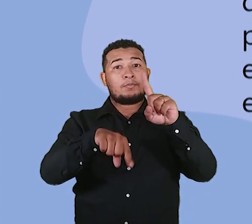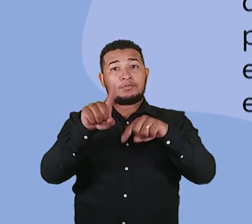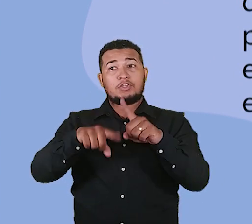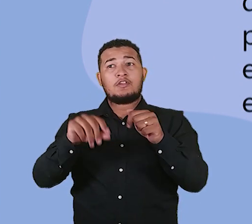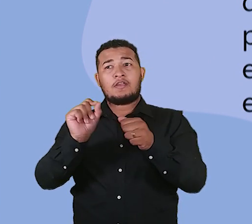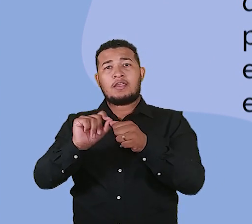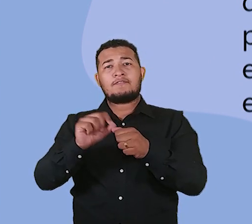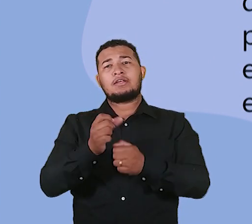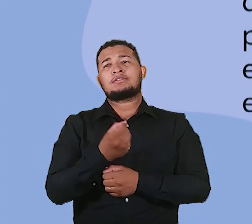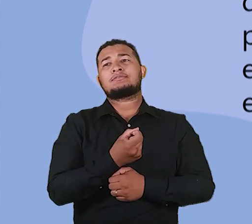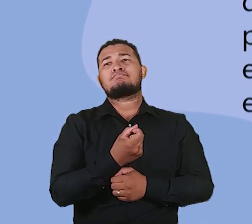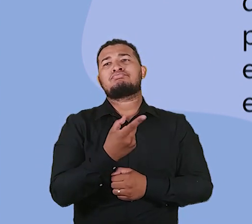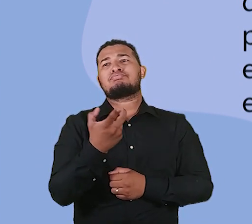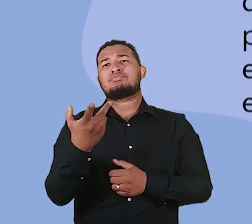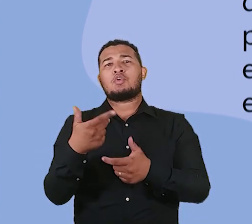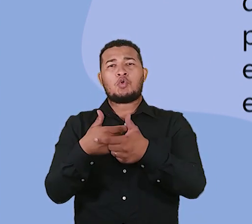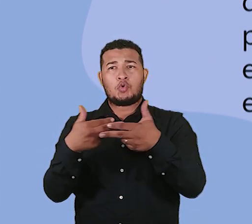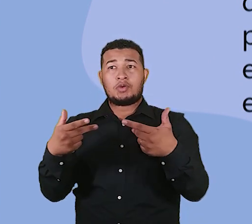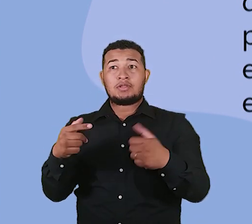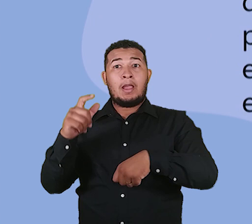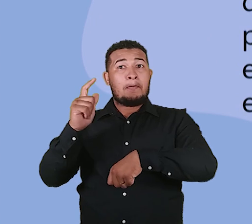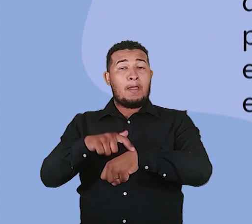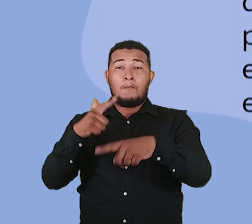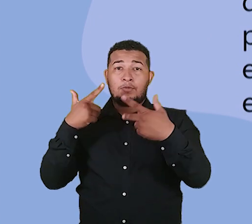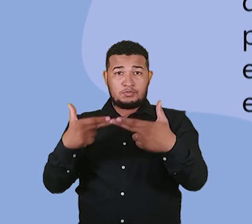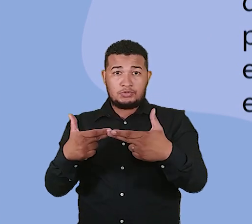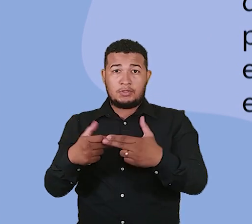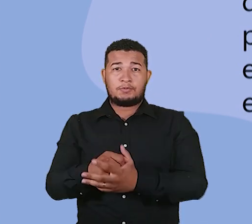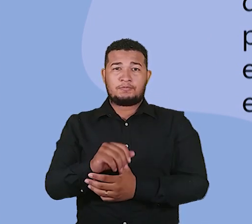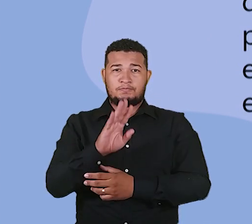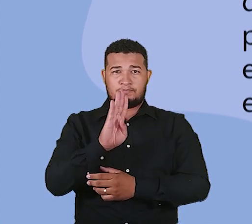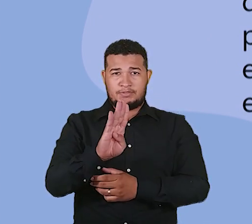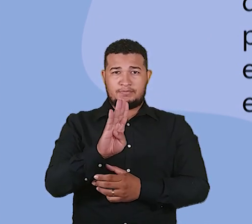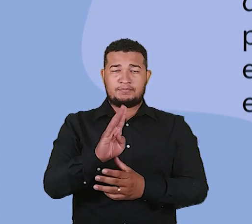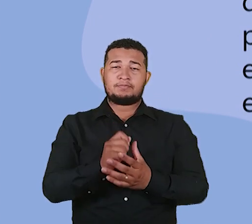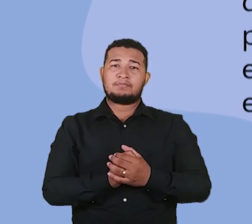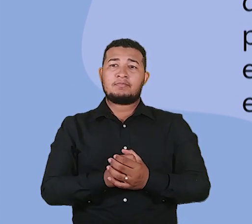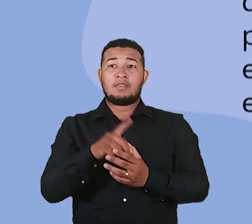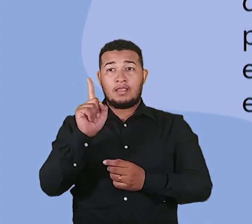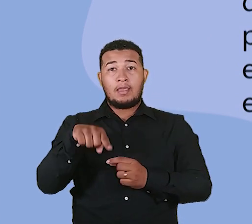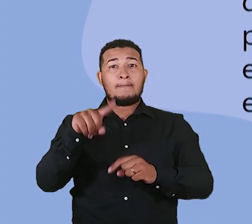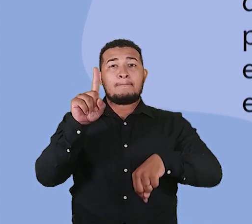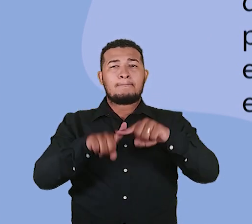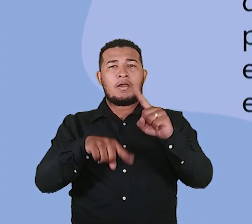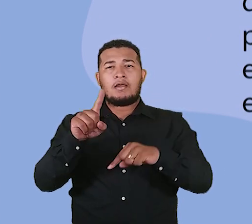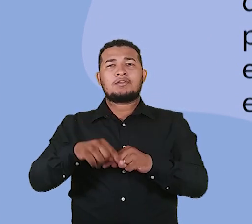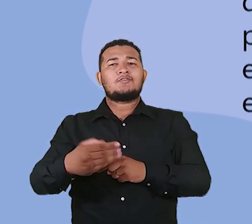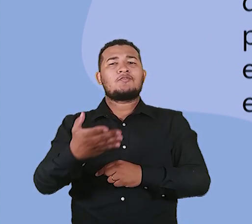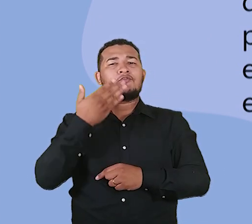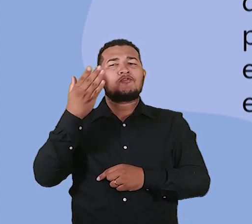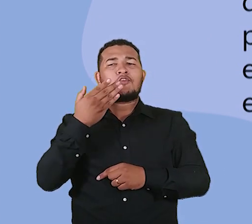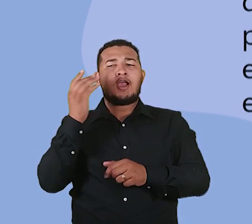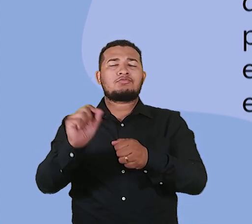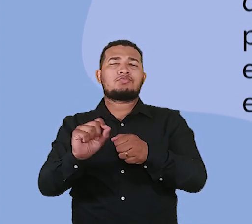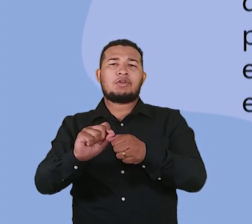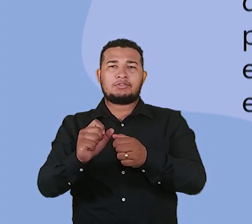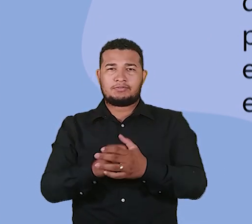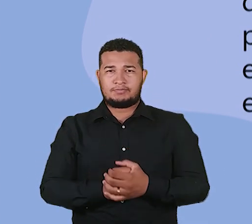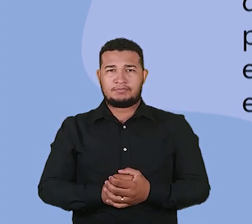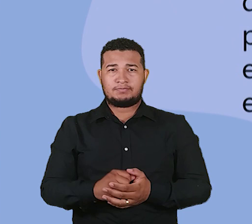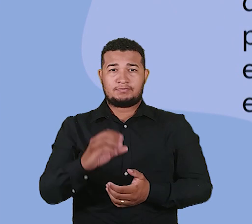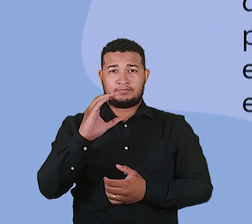máquinas que realizam várias funções de uma vez de são máquinas fáceis de serem